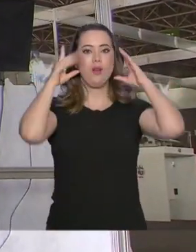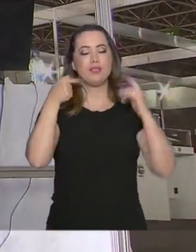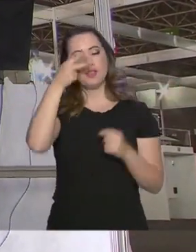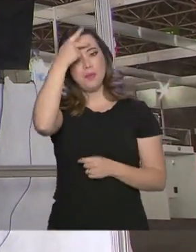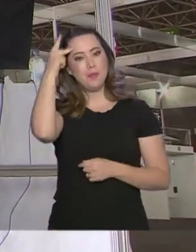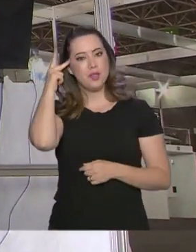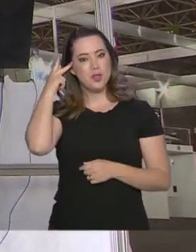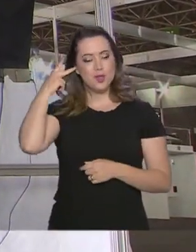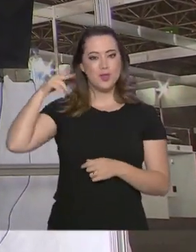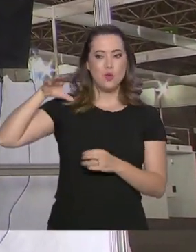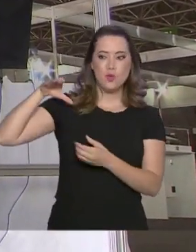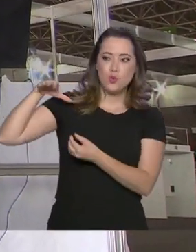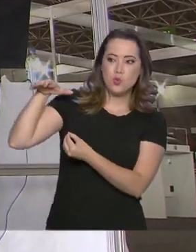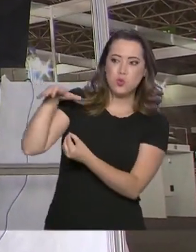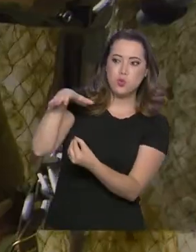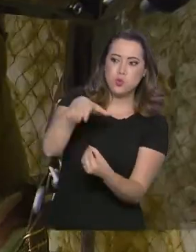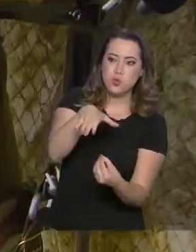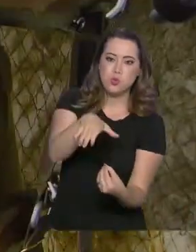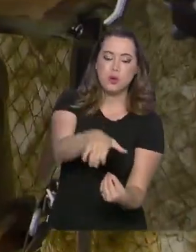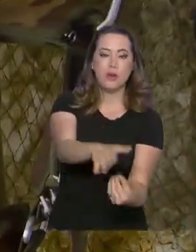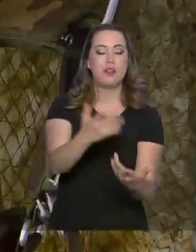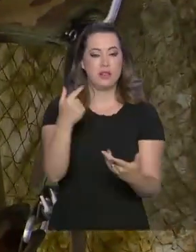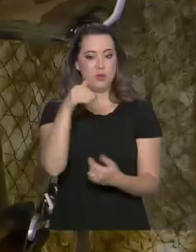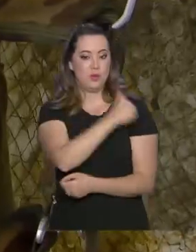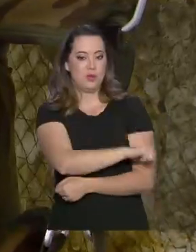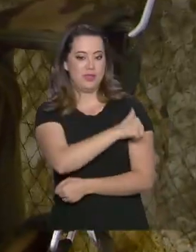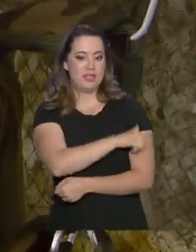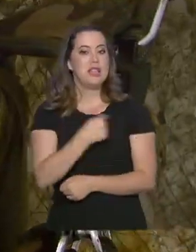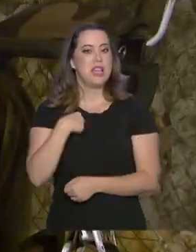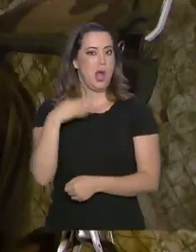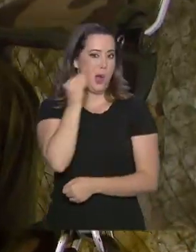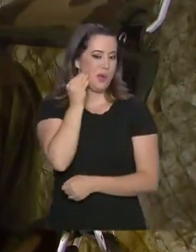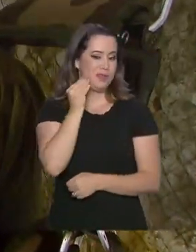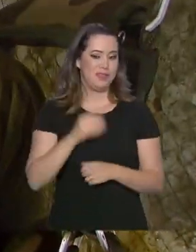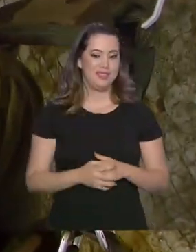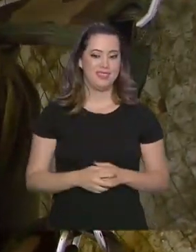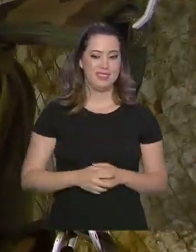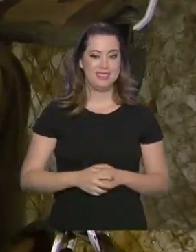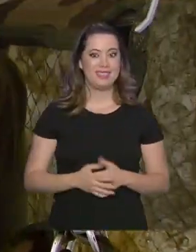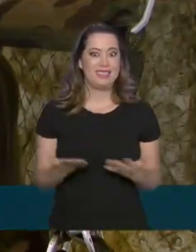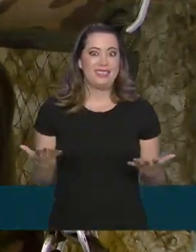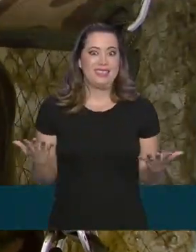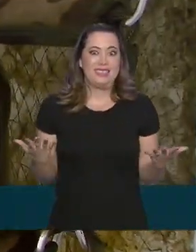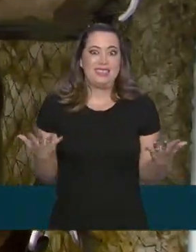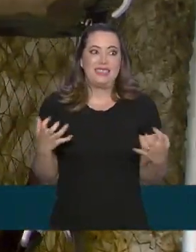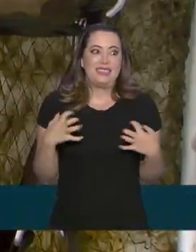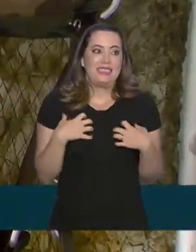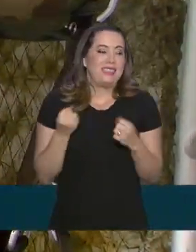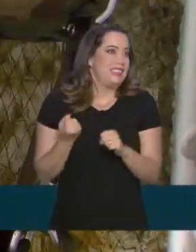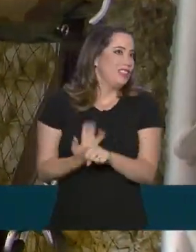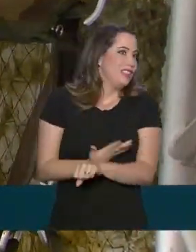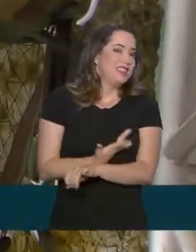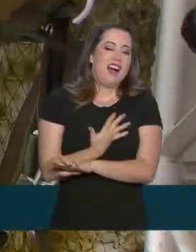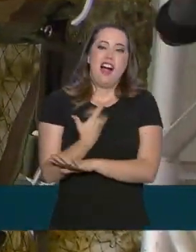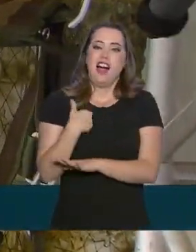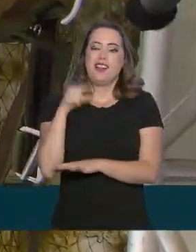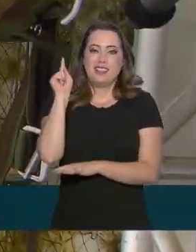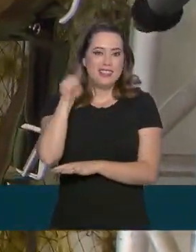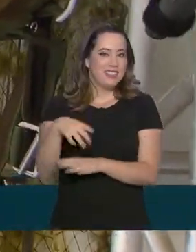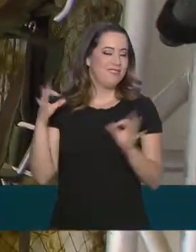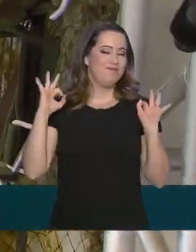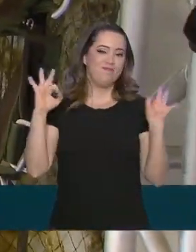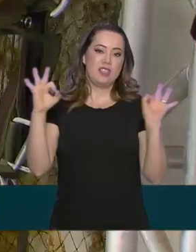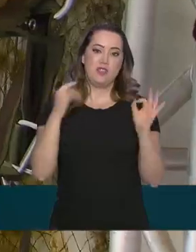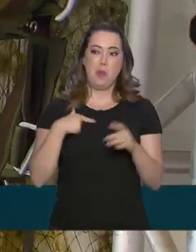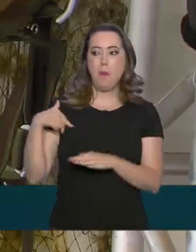a um voo sobre o Rio de Janeiro. E eu experimentei. A sensação é incrível, mas eu caí no mar. Eu não